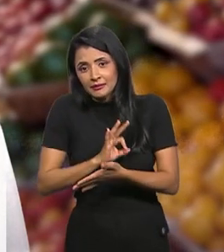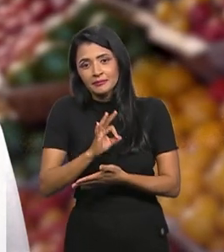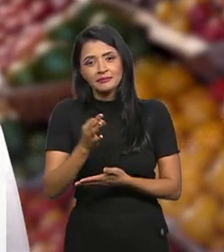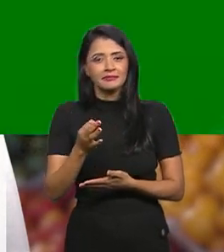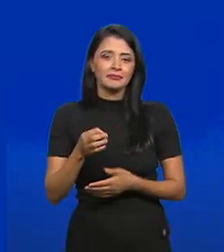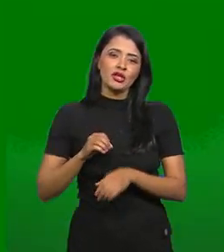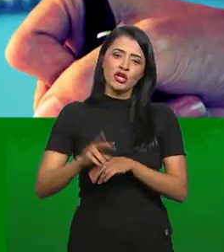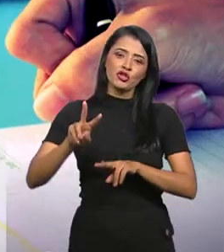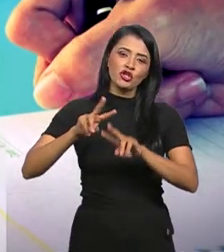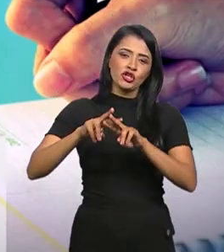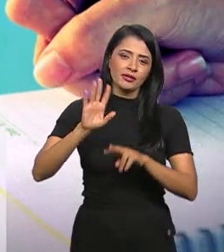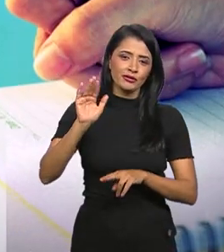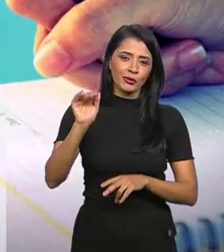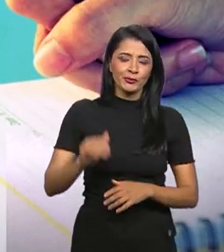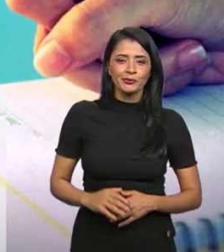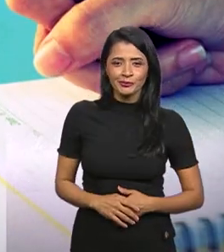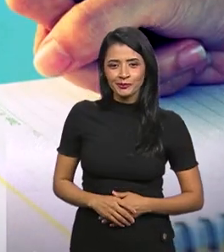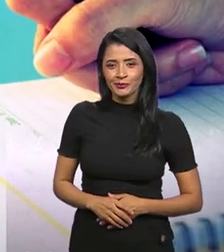Tchau! Tchau!